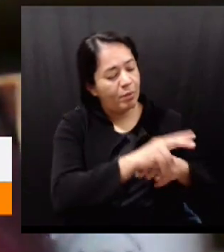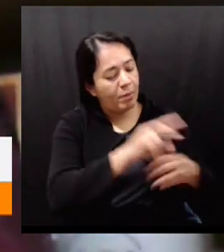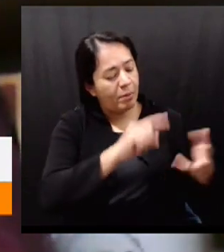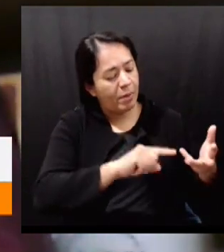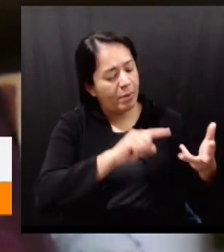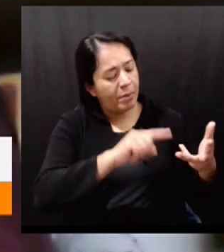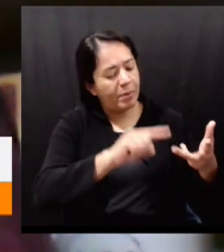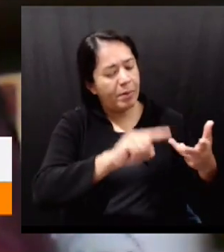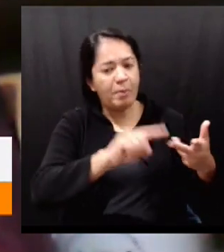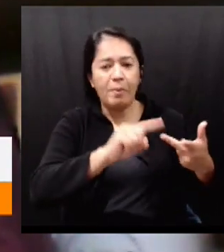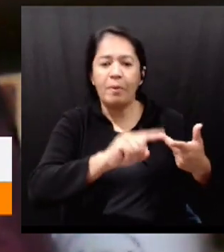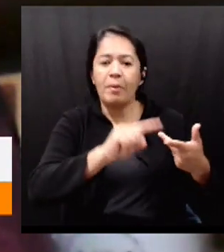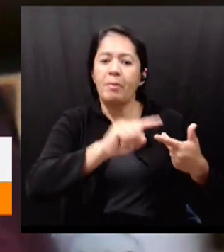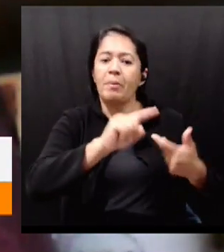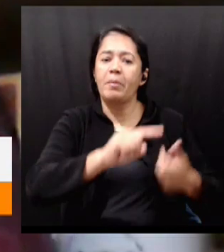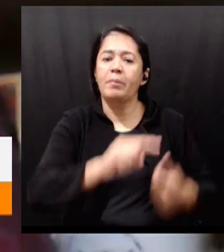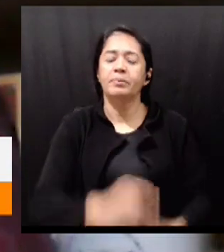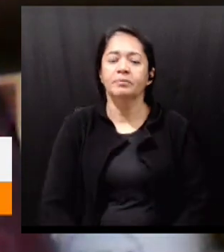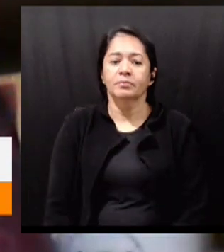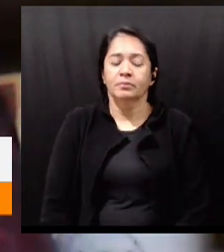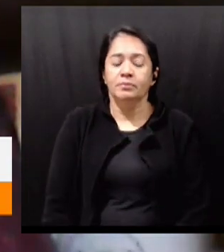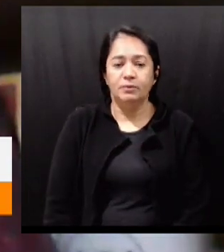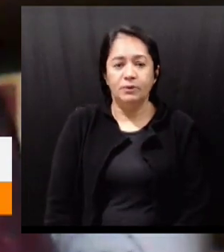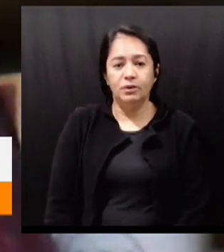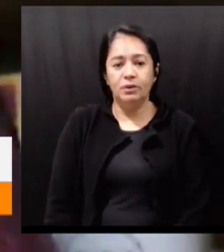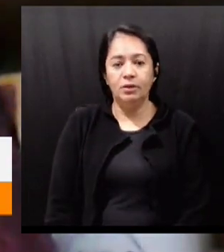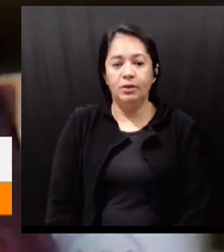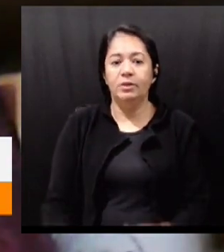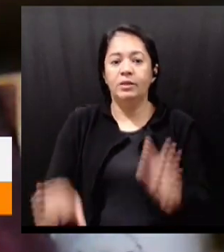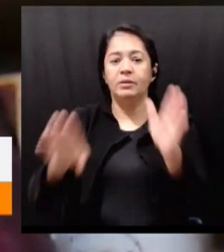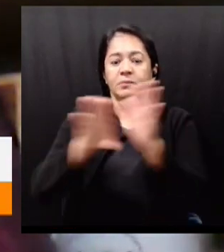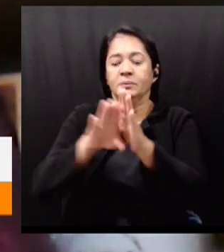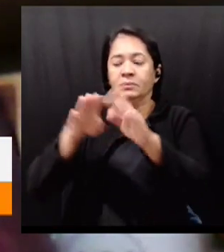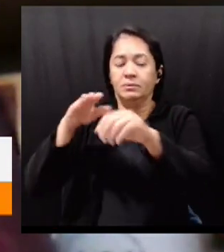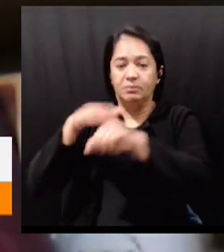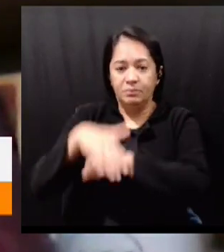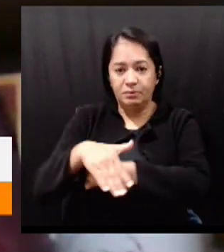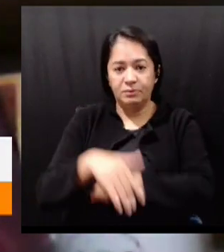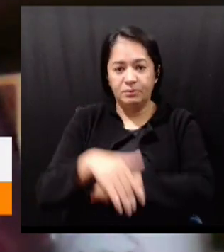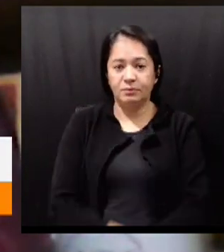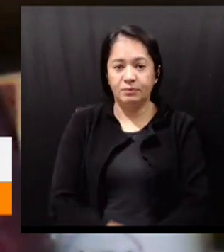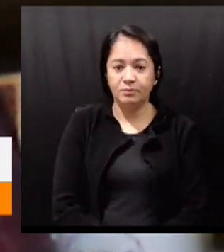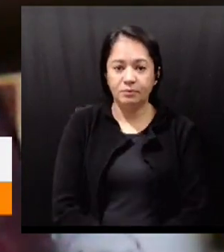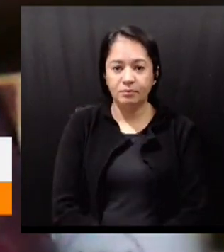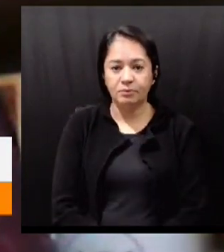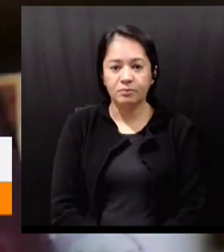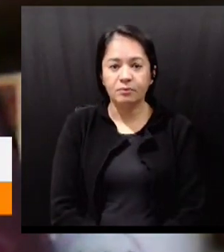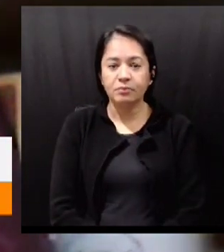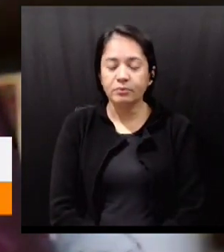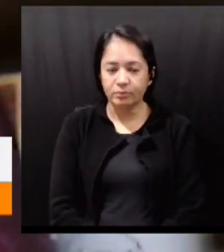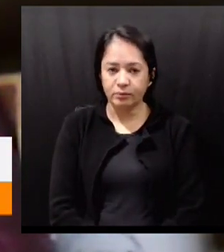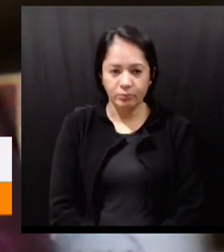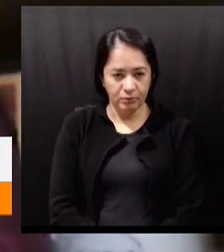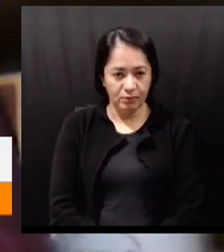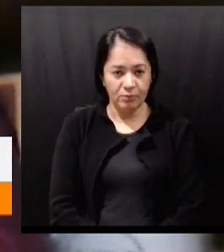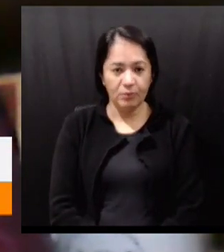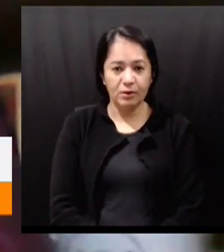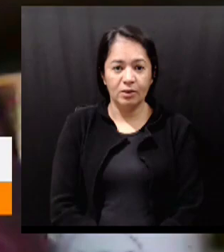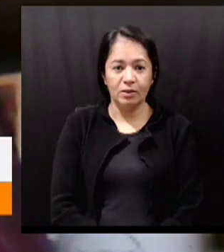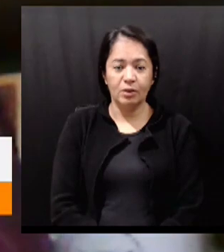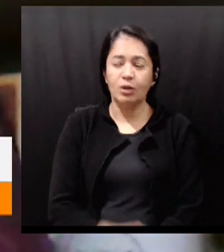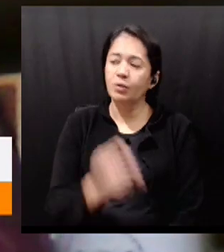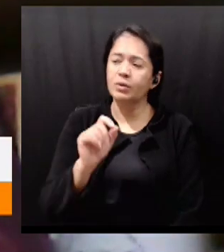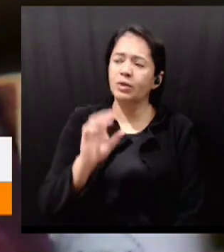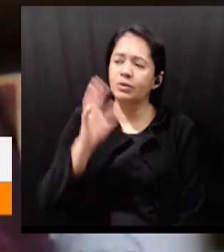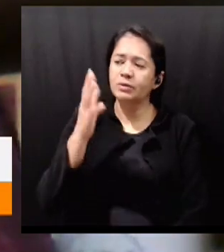tal. E até a noite. À noite, antes de dormir, o que aconteceu? Fiz